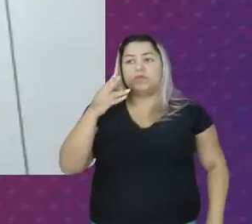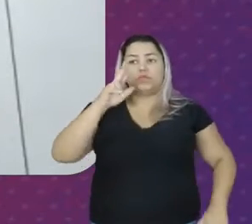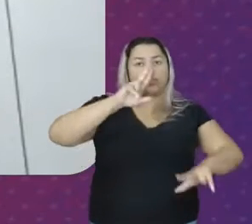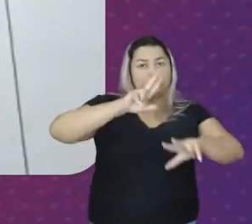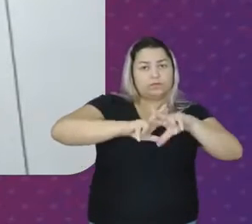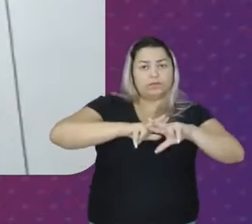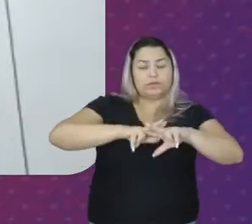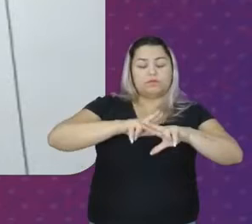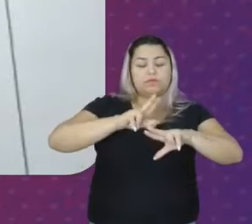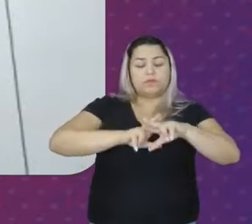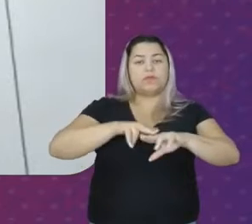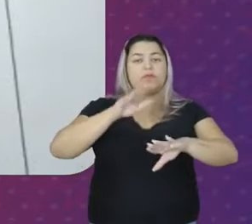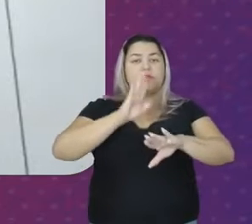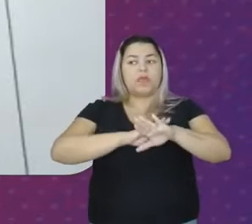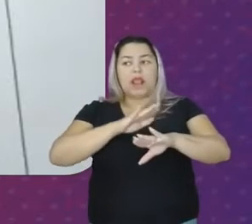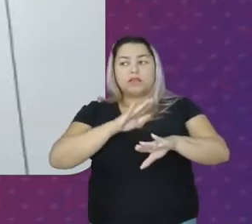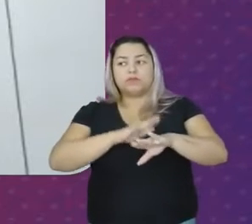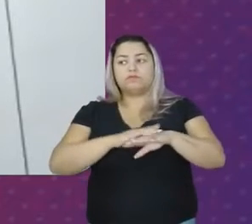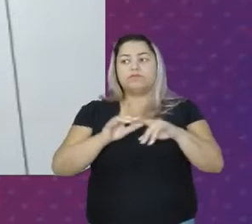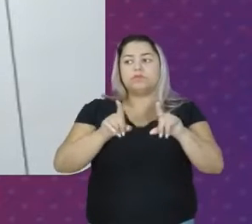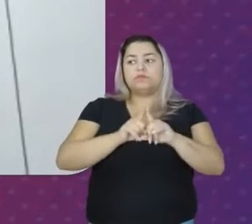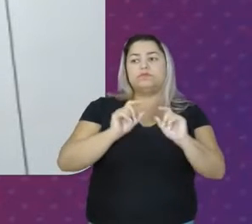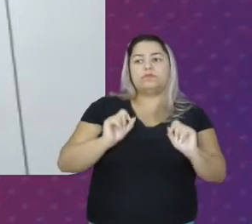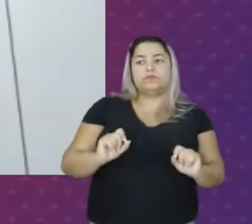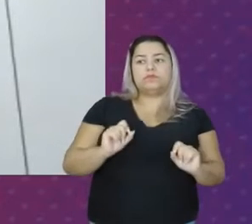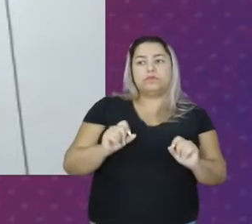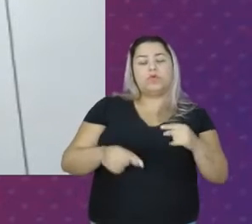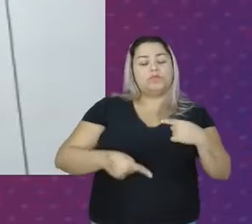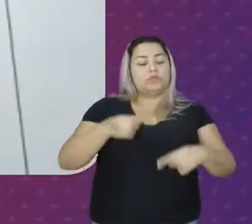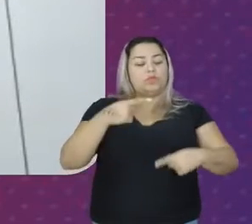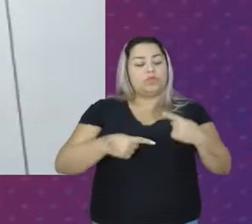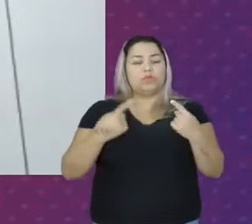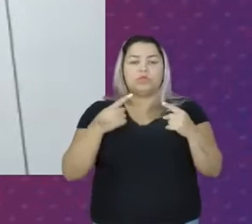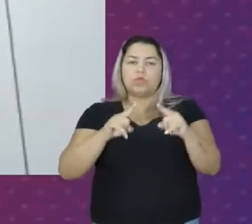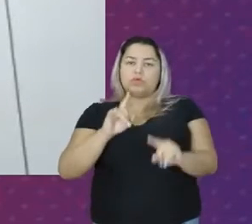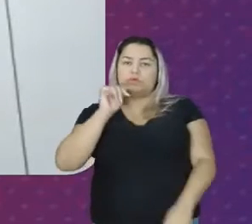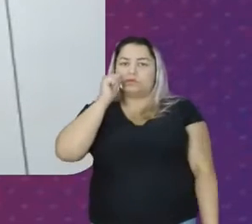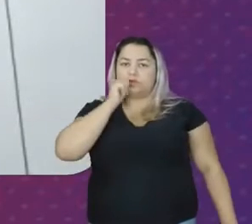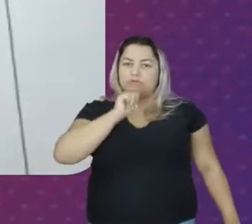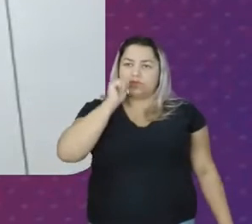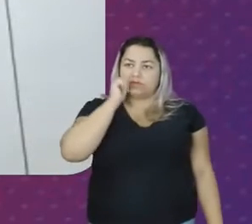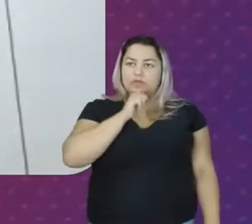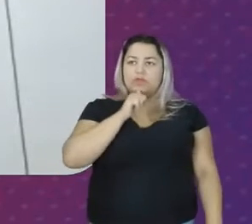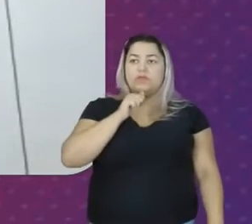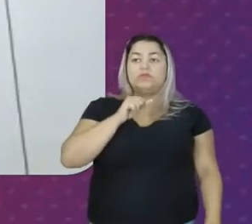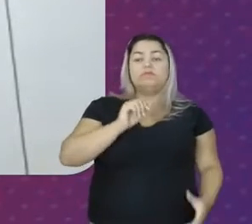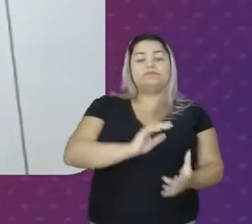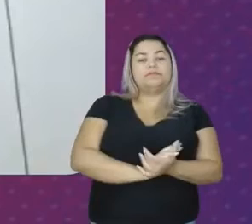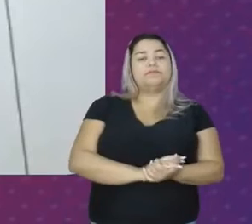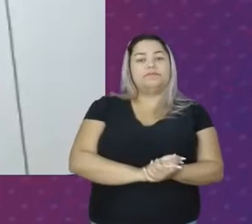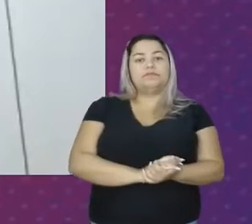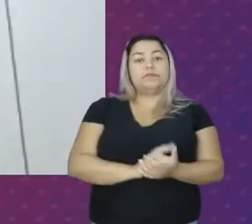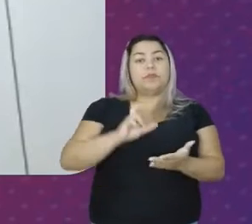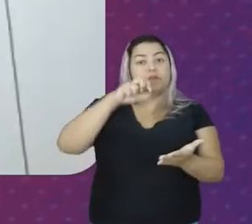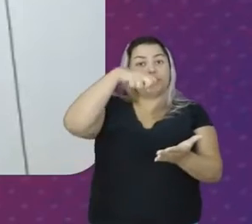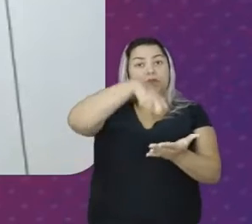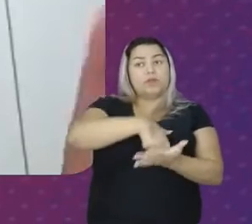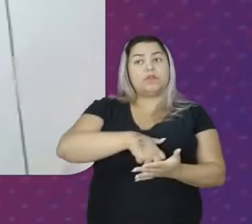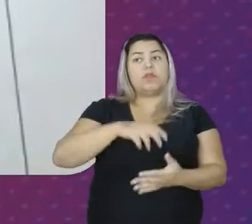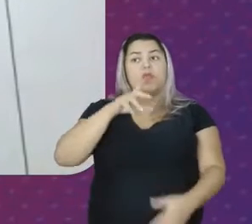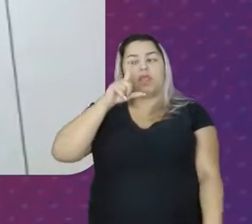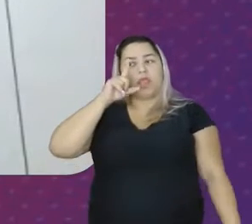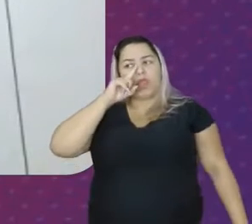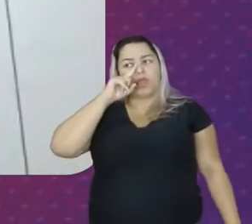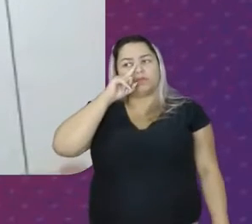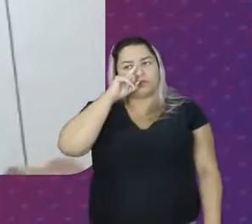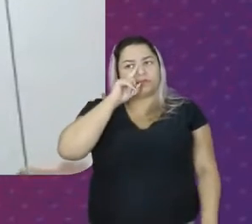prisão, mais multa em casos de violência política contra as mulheres, e essa pena ela é agravada se